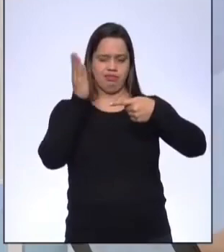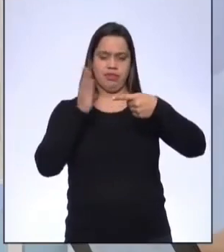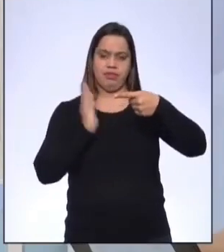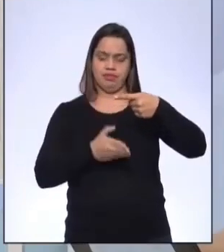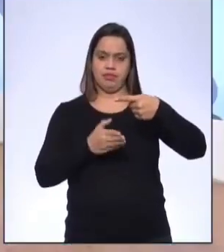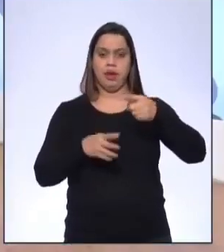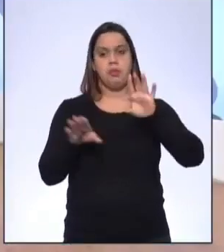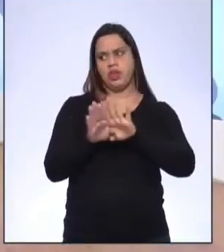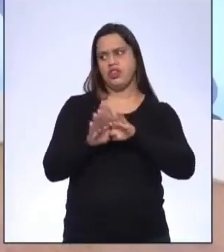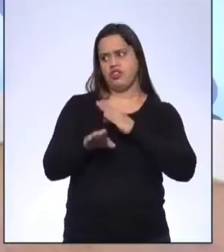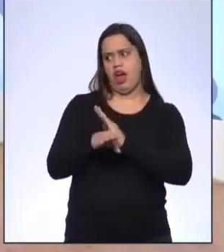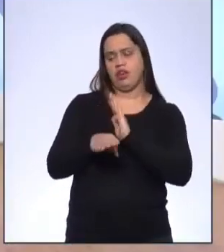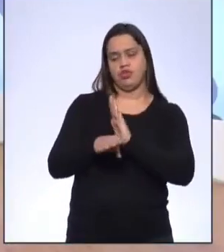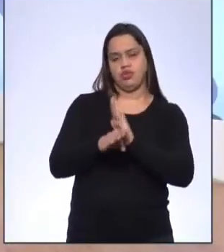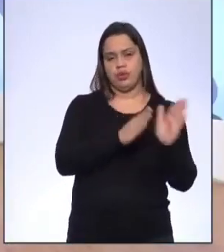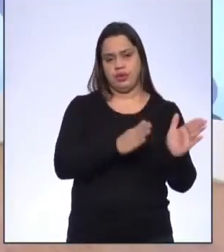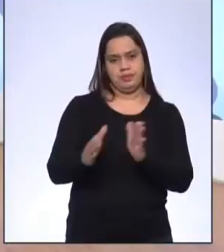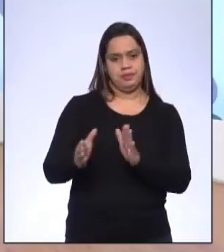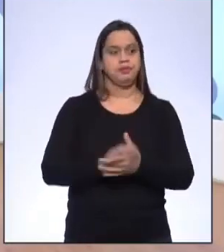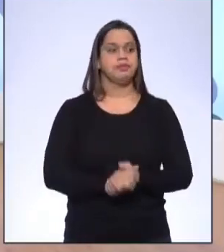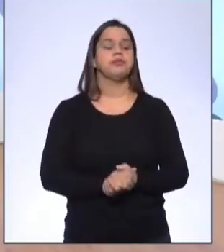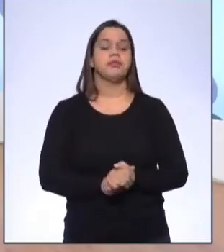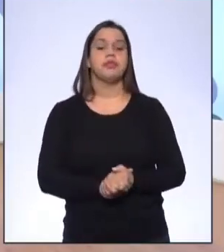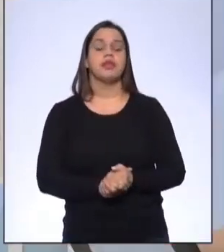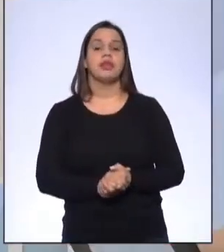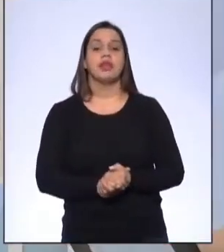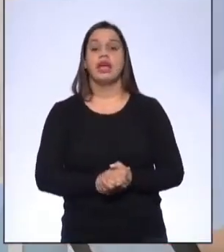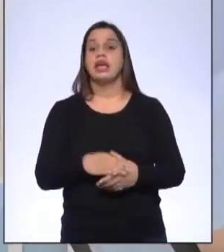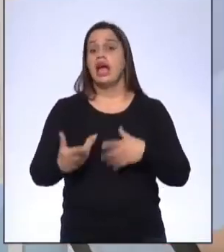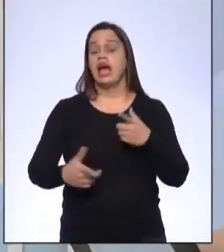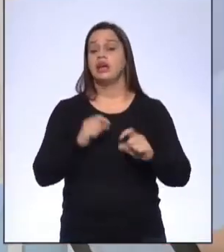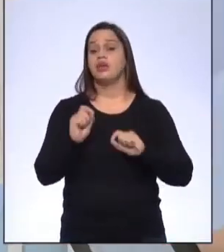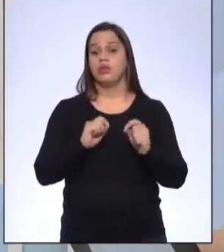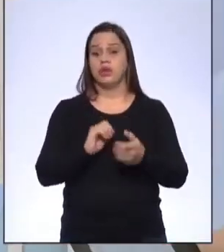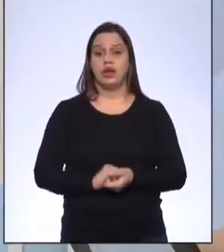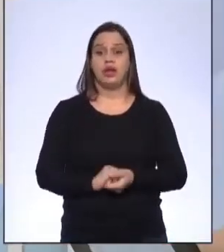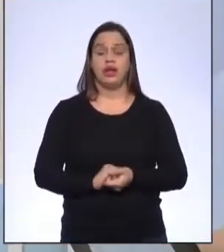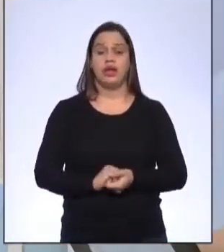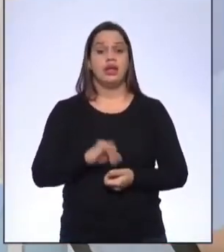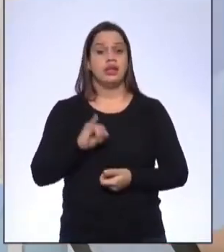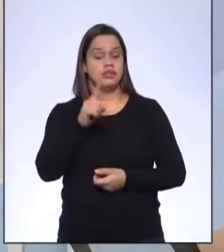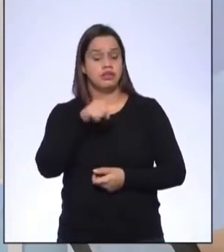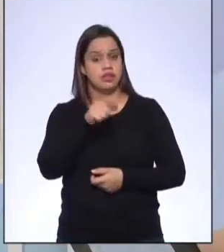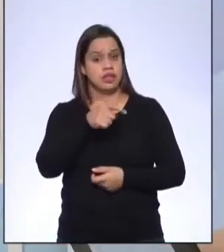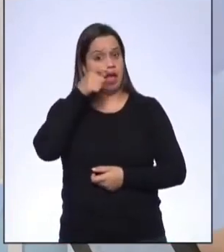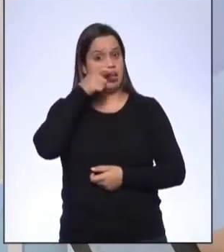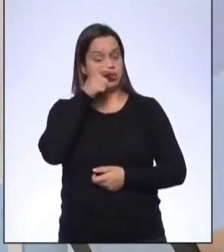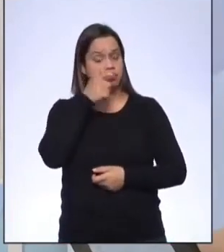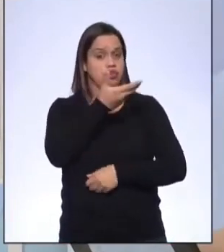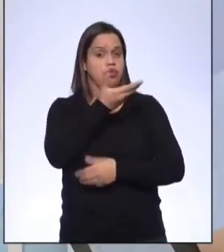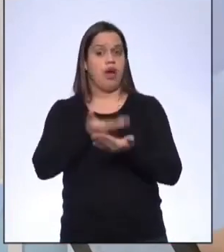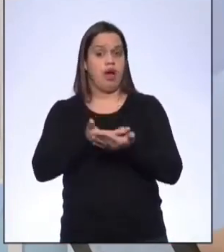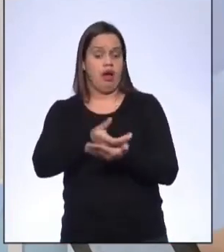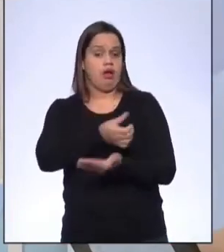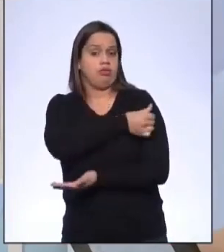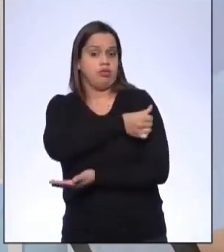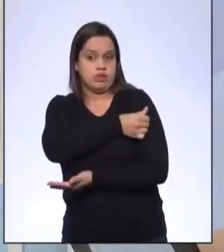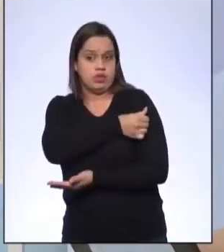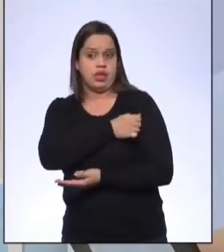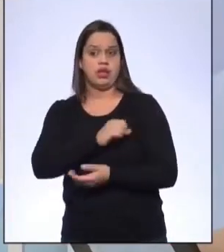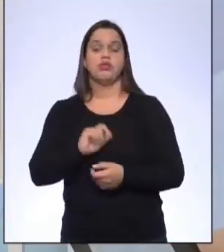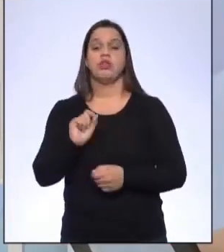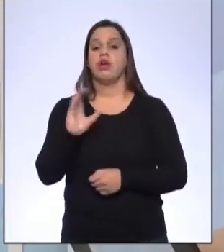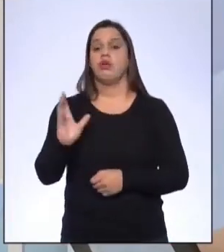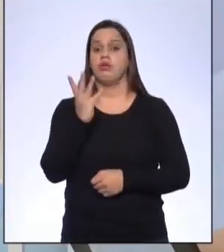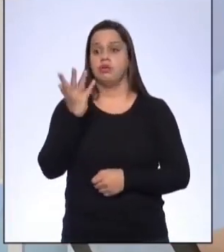né? Já facilita o processo, né? Facilita demais. E aí, se você estava assistindo a aula lá do 6º ano, a